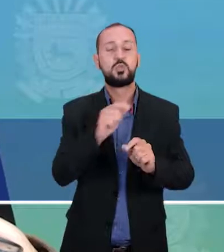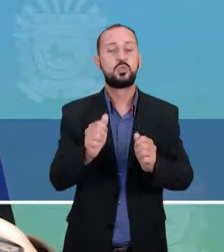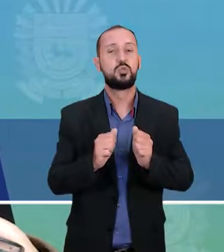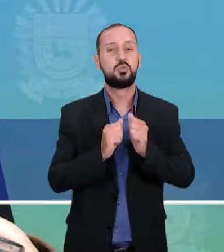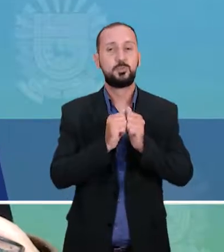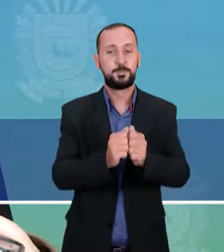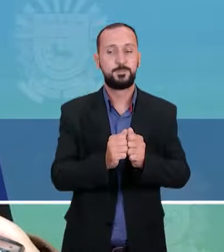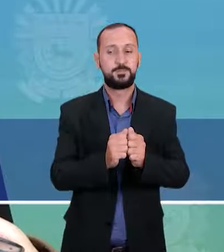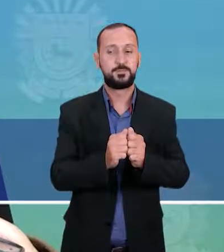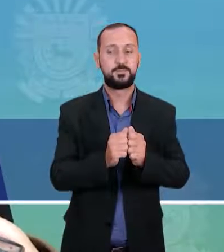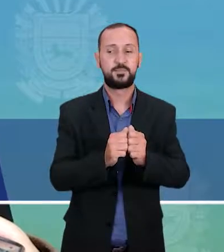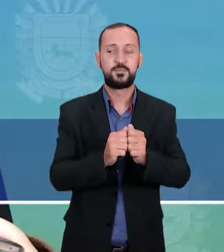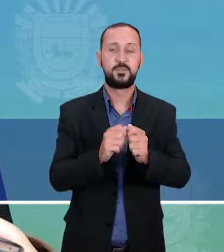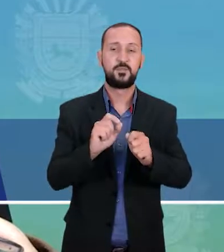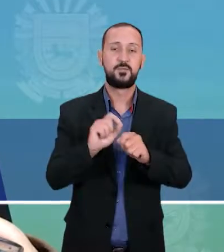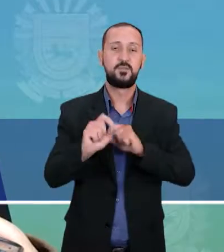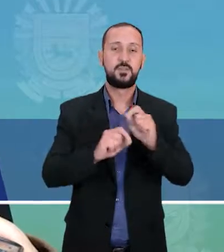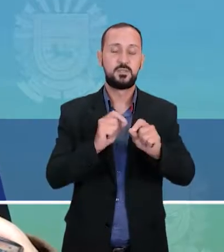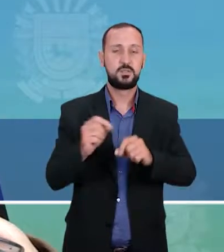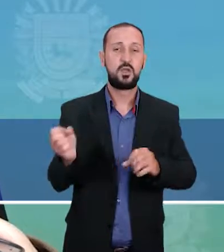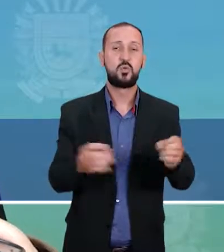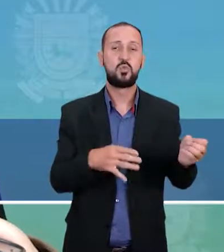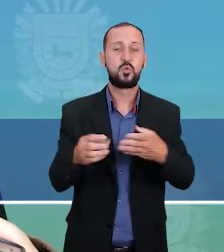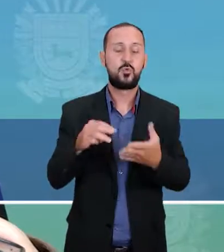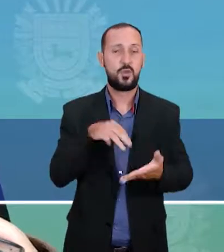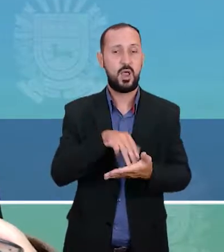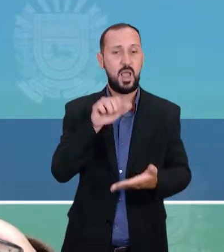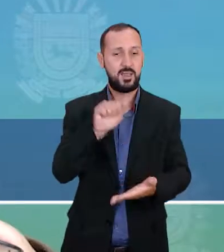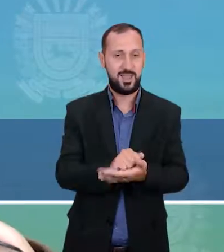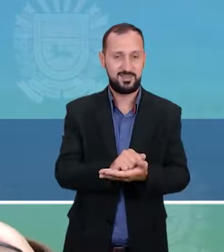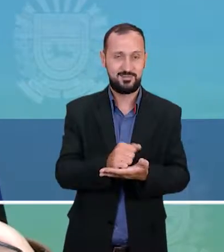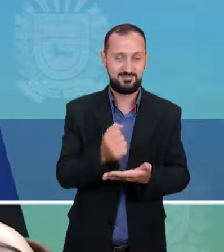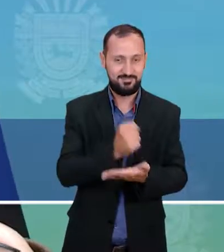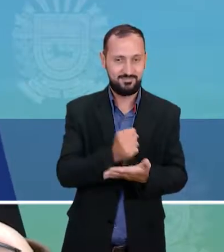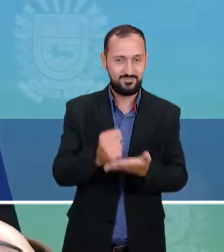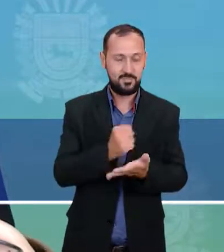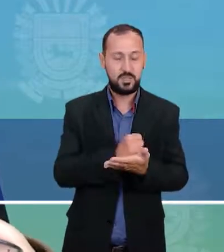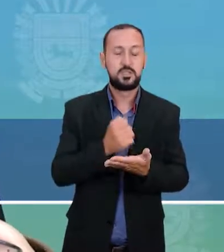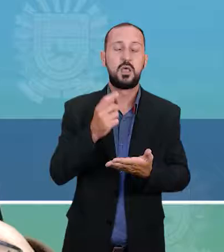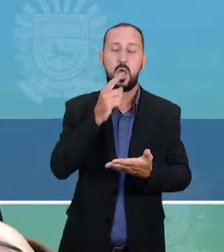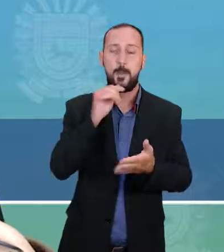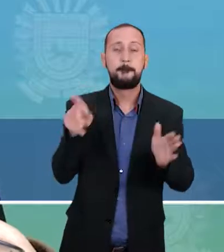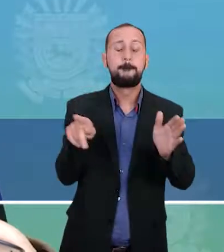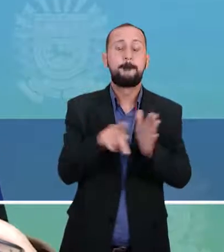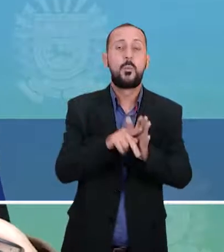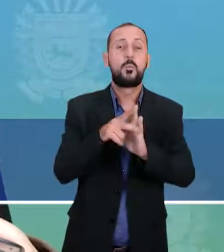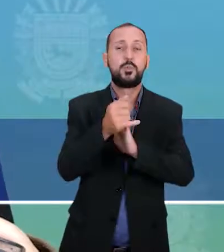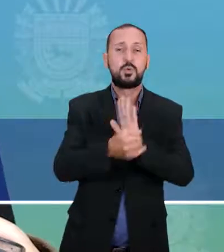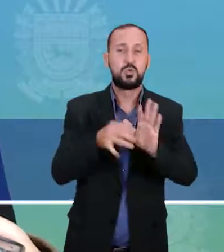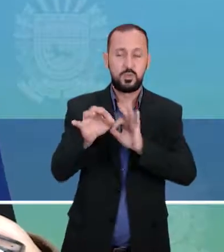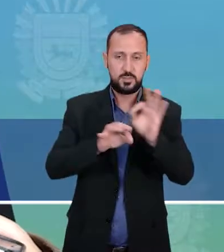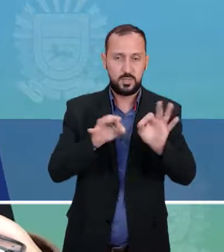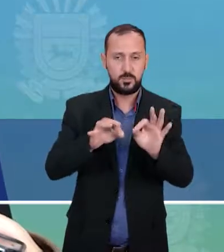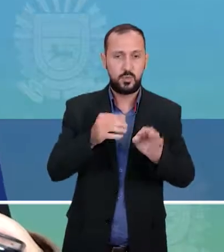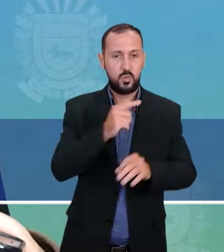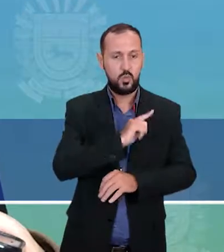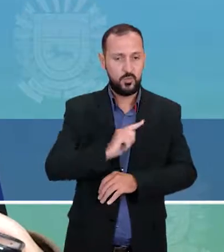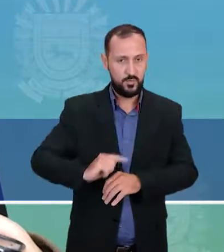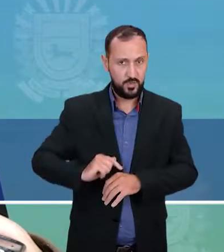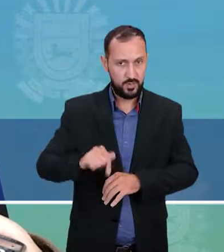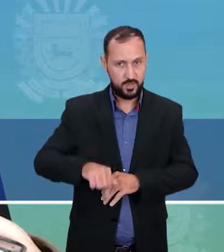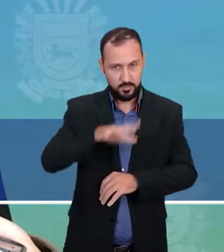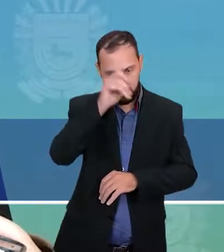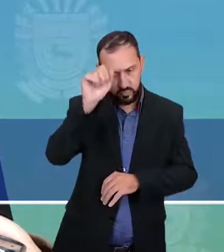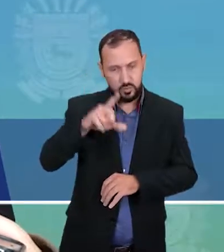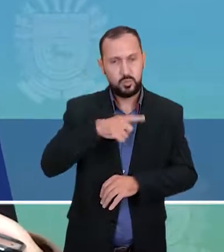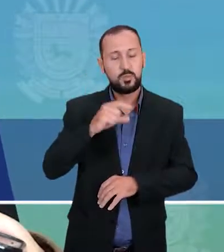possa estar fazendo a atualização cadastral. Neste projeto enviado pelo governo do Estado, consta um